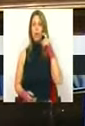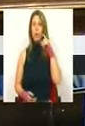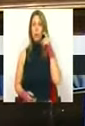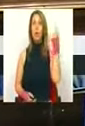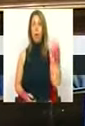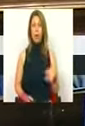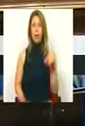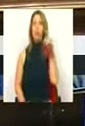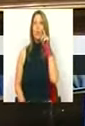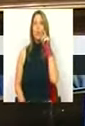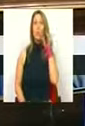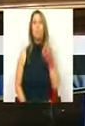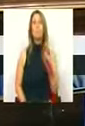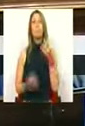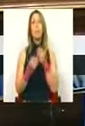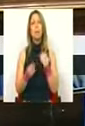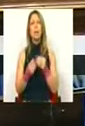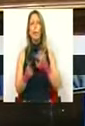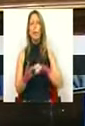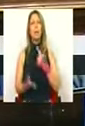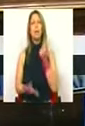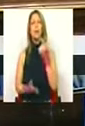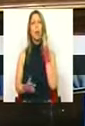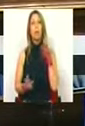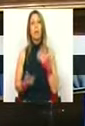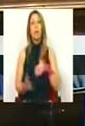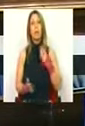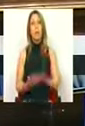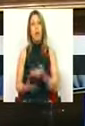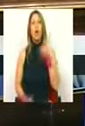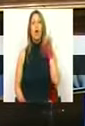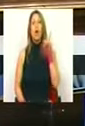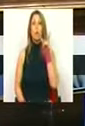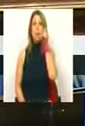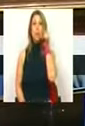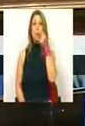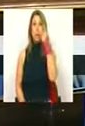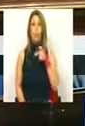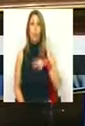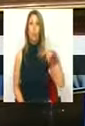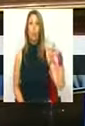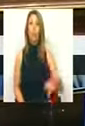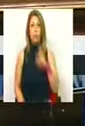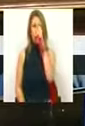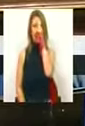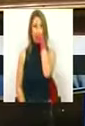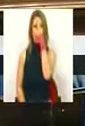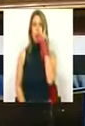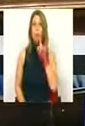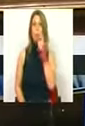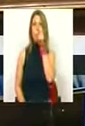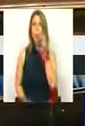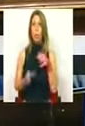a segurança é uma matéria essencial da qualidade de vida dos portugueses, que é o esforço dos homens e mulheres das forças e serviços